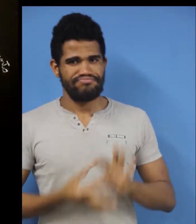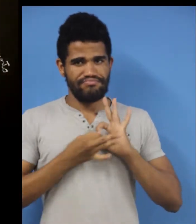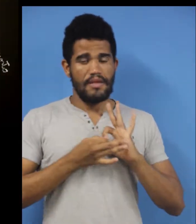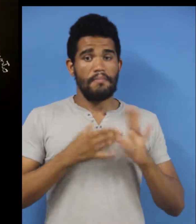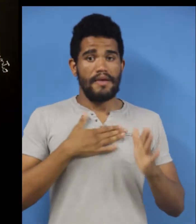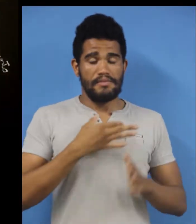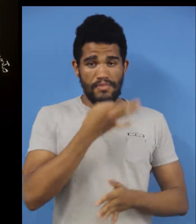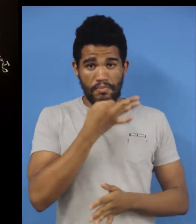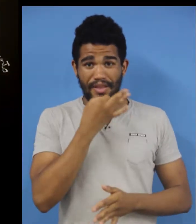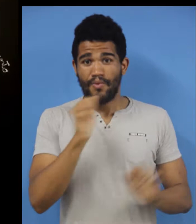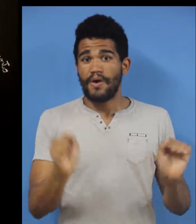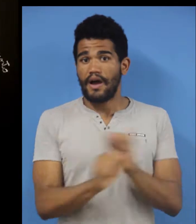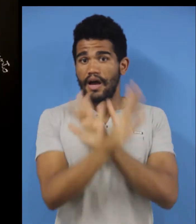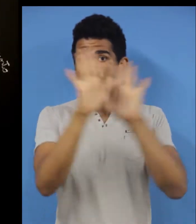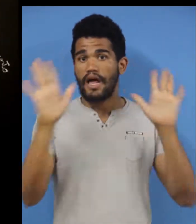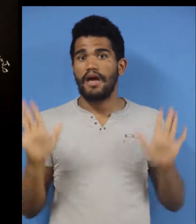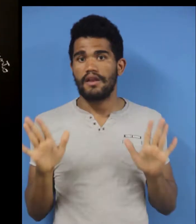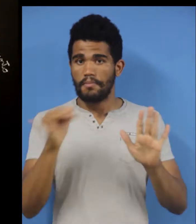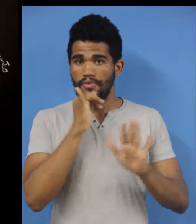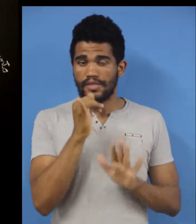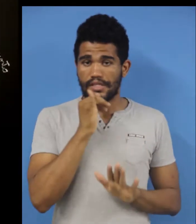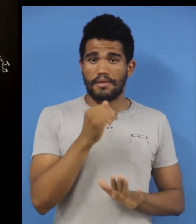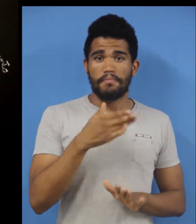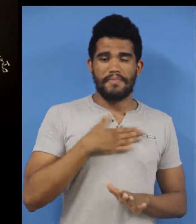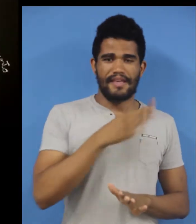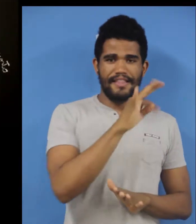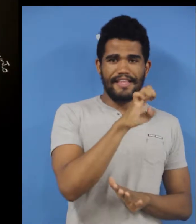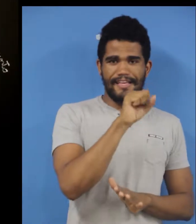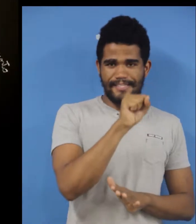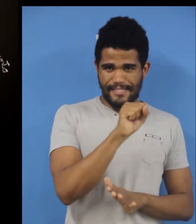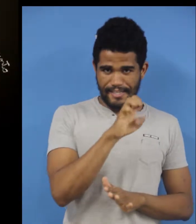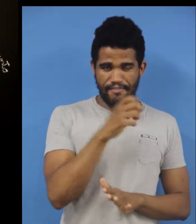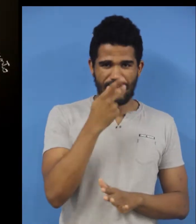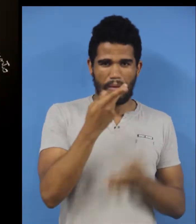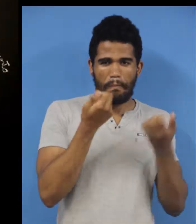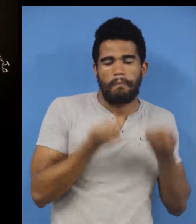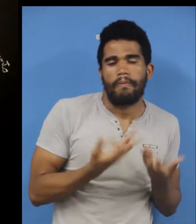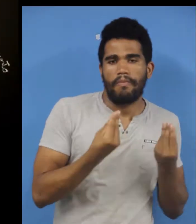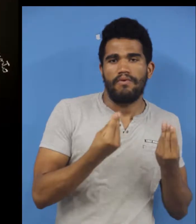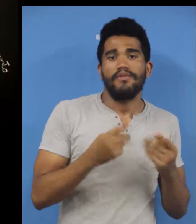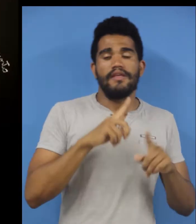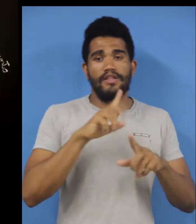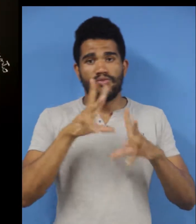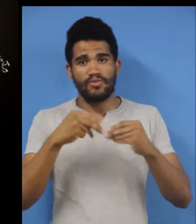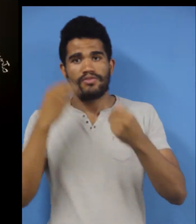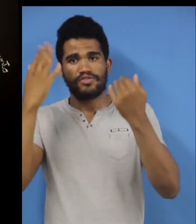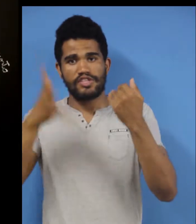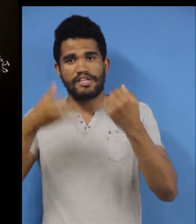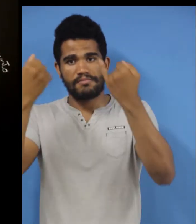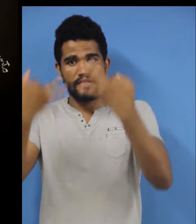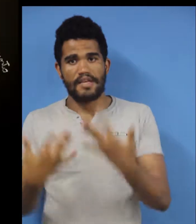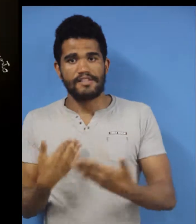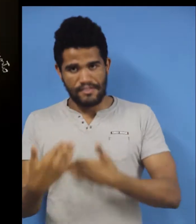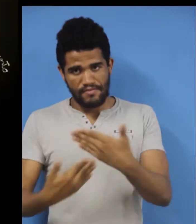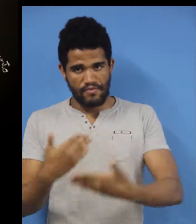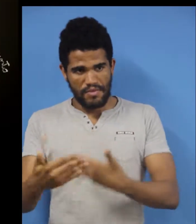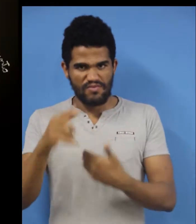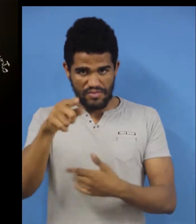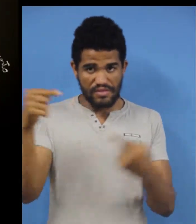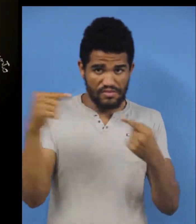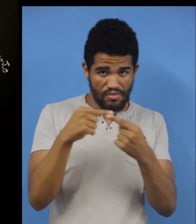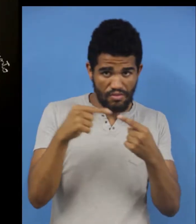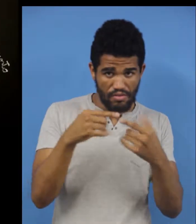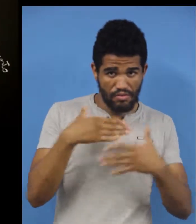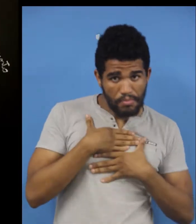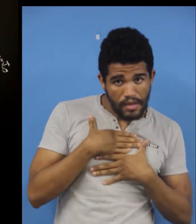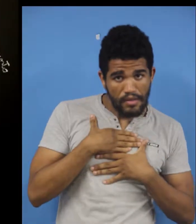ponto de vista e a minha opinião ficou muito clara quando você pensa na minha tese, a questão do desequilíbrio e tudo que eu falei no meu parágrafo de desenvolvimento.